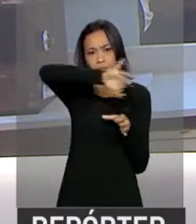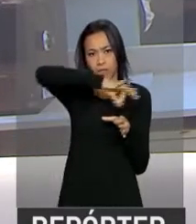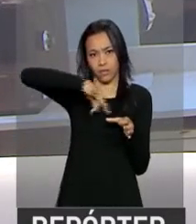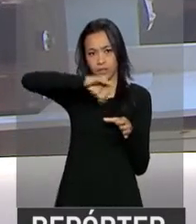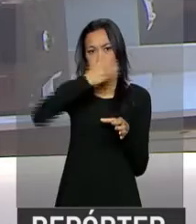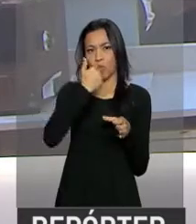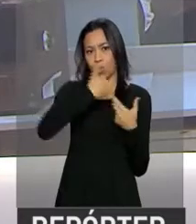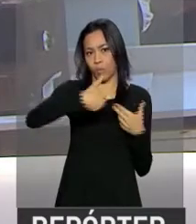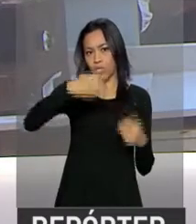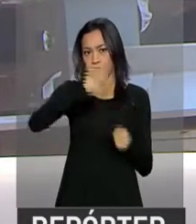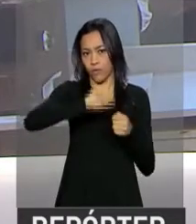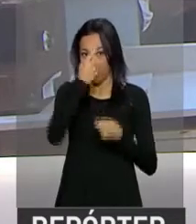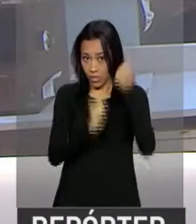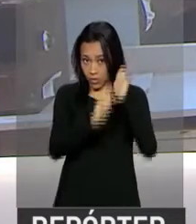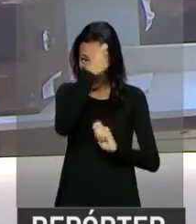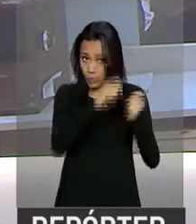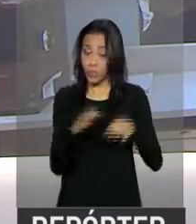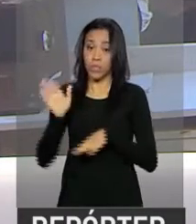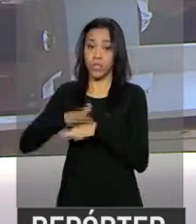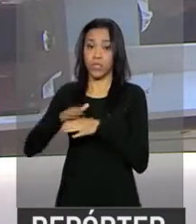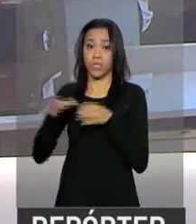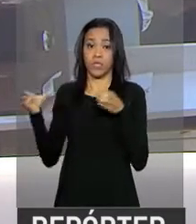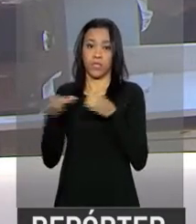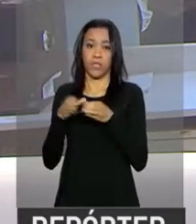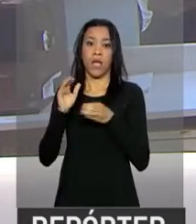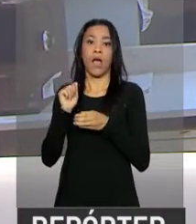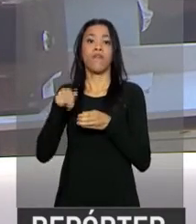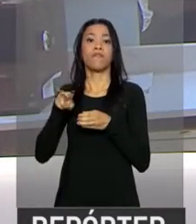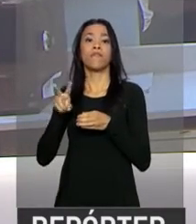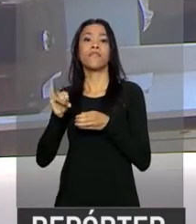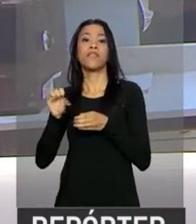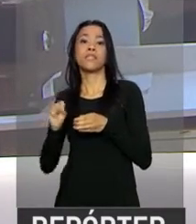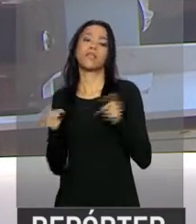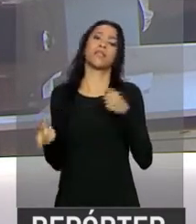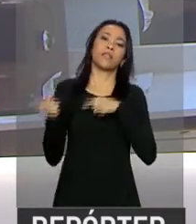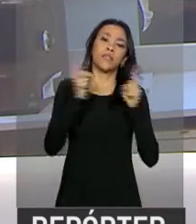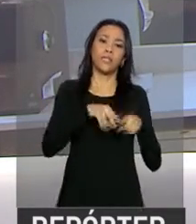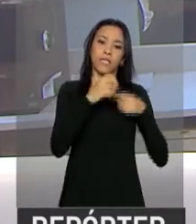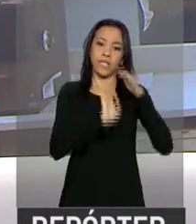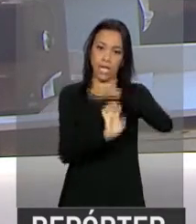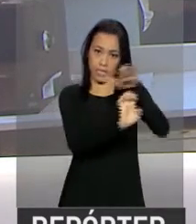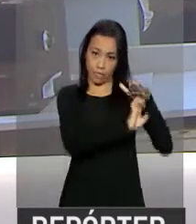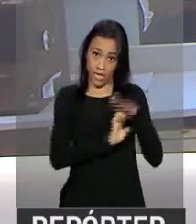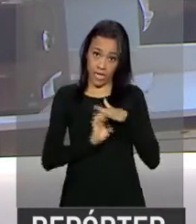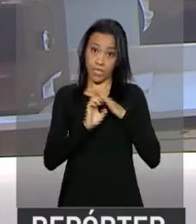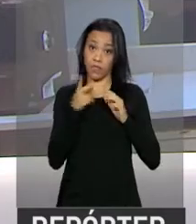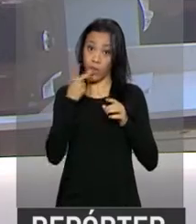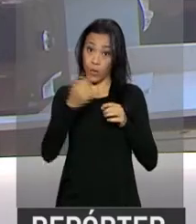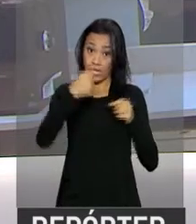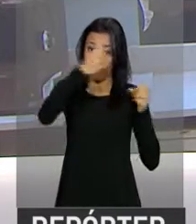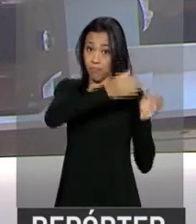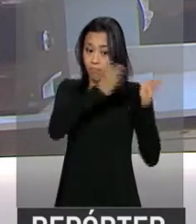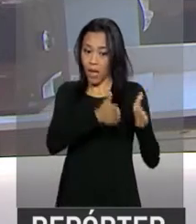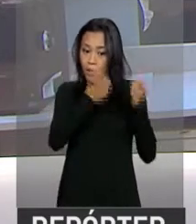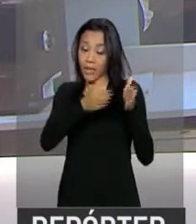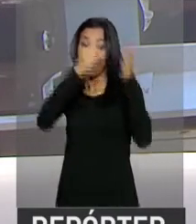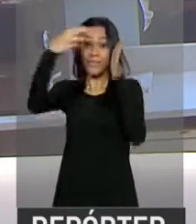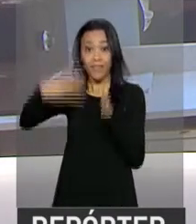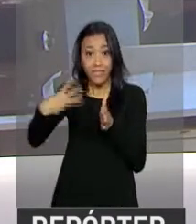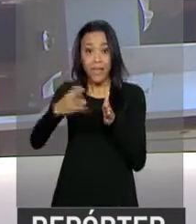entre o Ministério da Saúde, a Anvisa e a empresa de produtos industrializados prevê que, nessa terceira etapa, foi possível